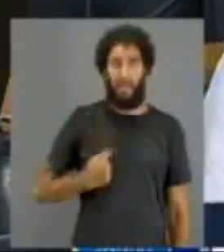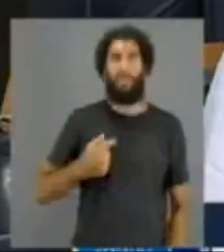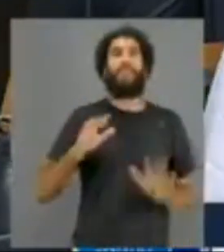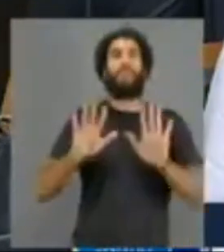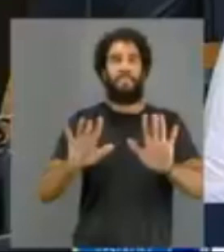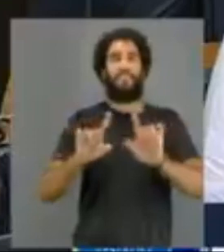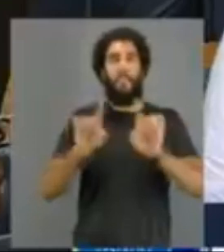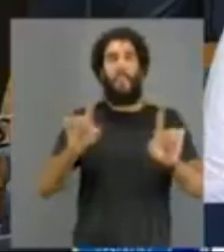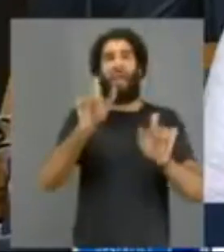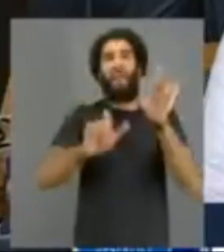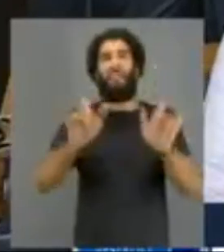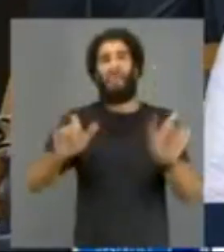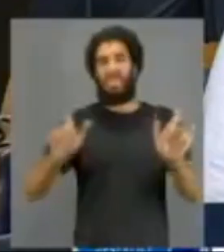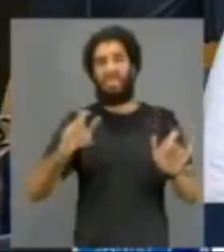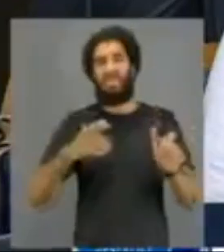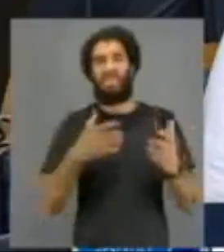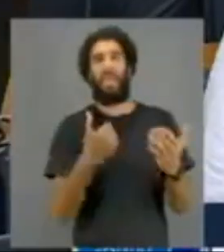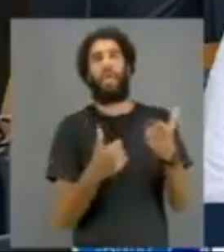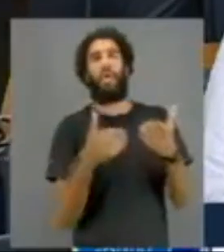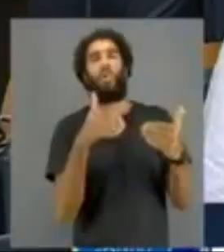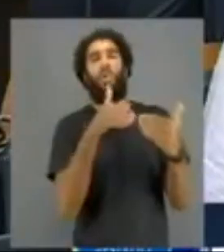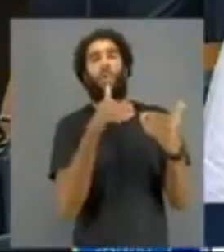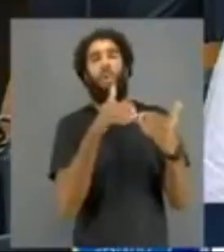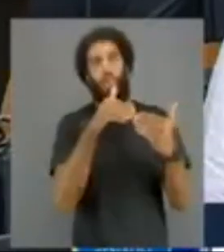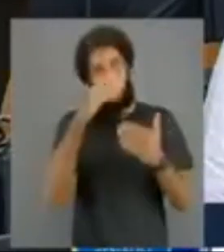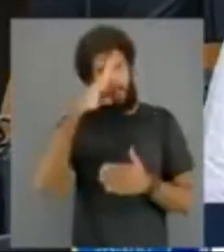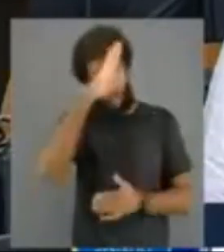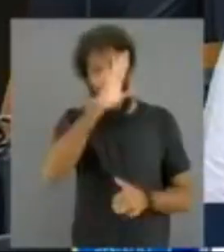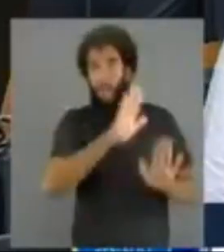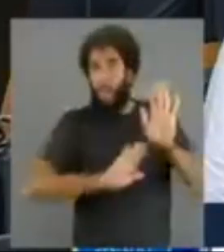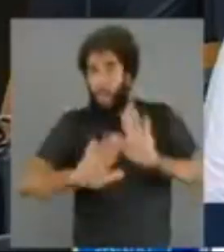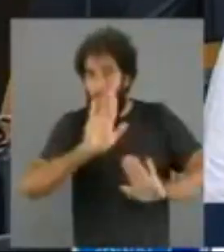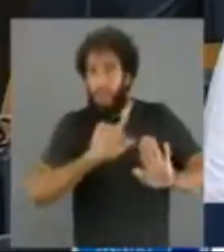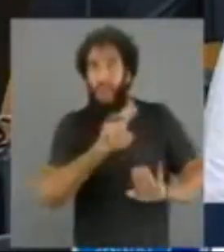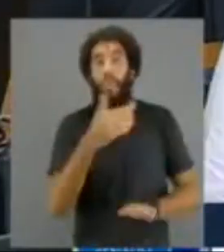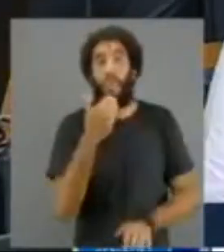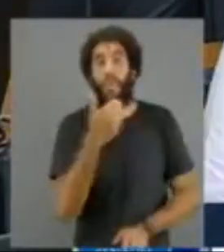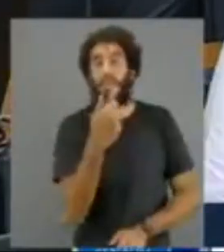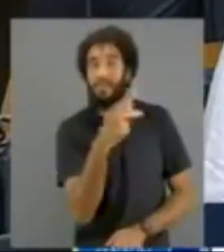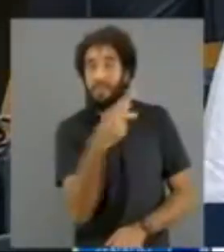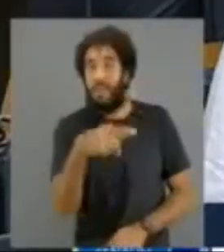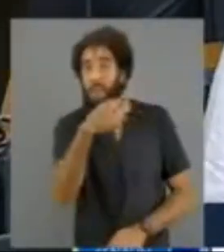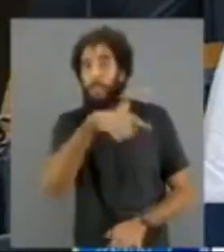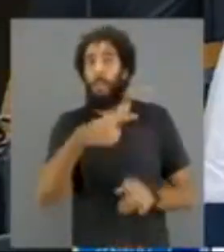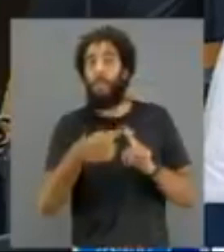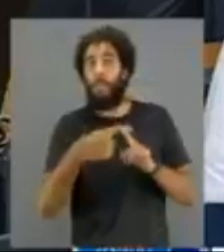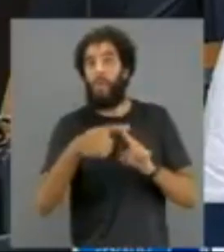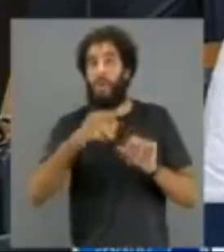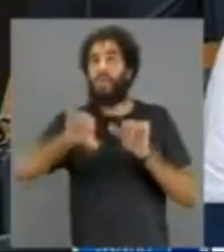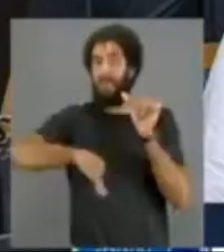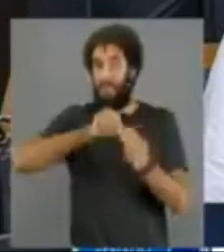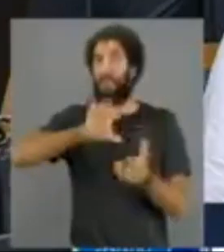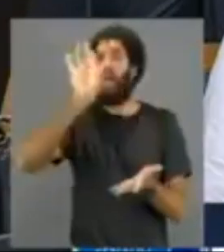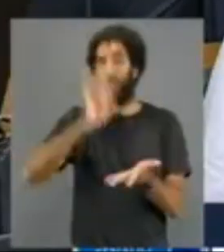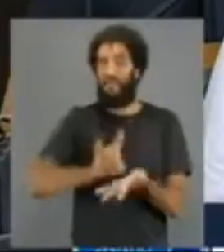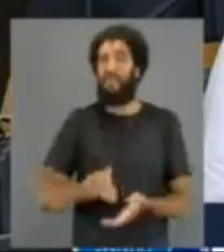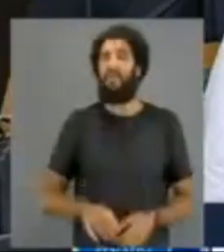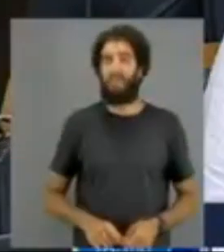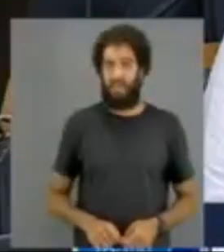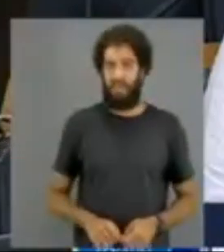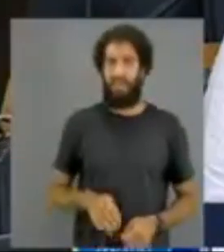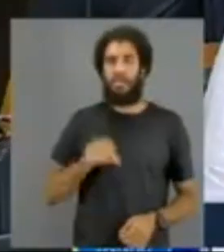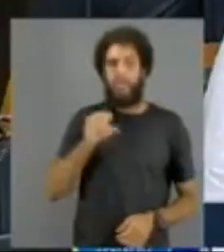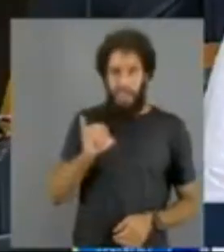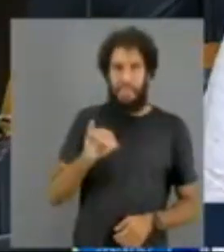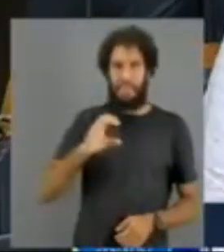para os bolsonaristas, eu quero lembrar um dito popular: cuidado com teus pedidos, eles podem virar realidade. Quando foi